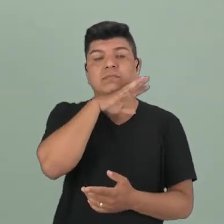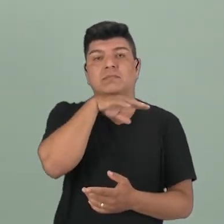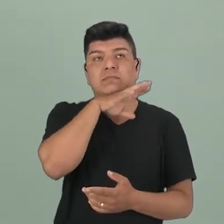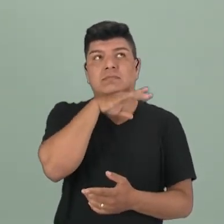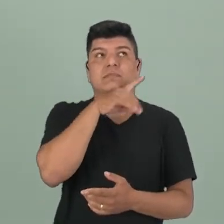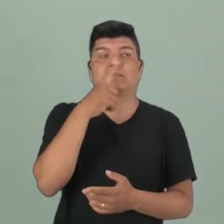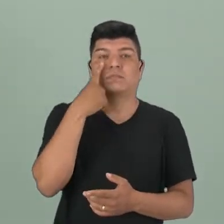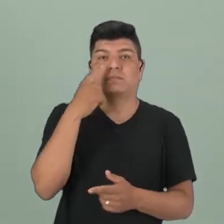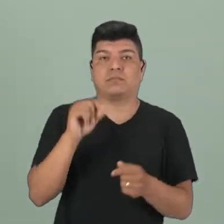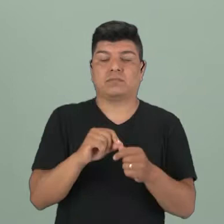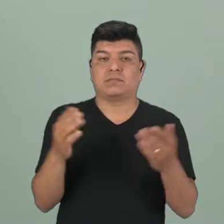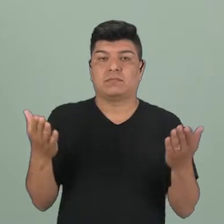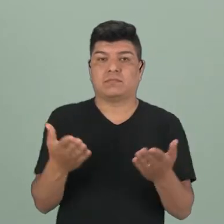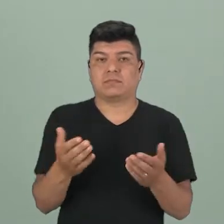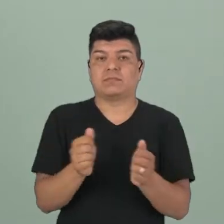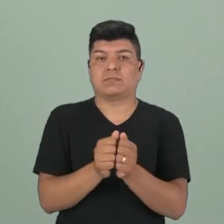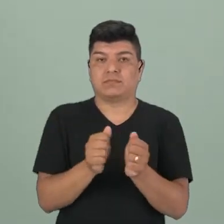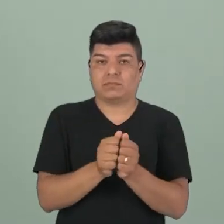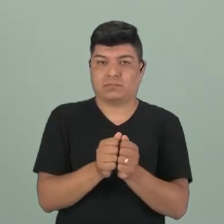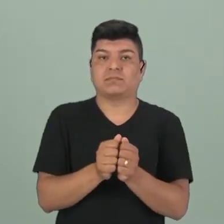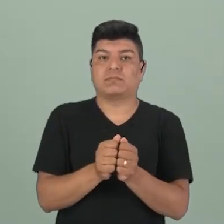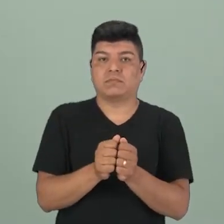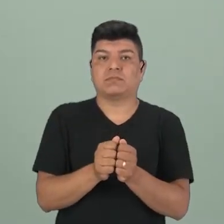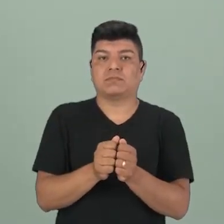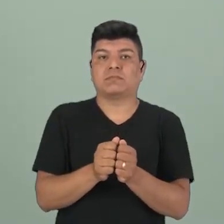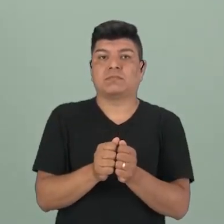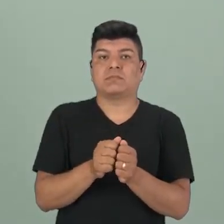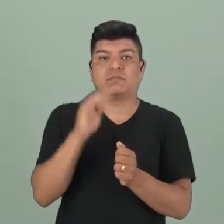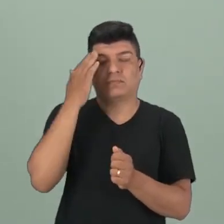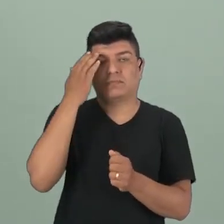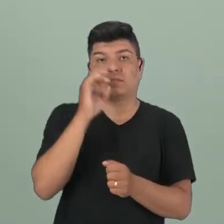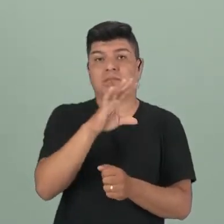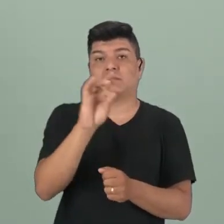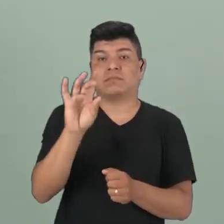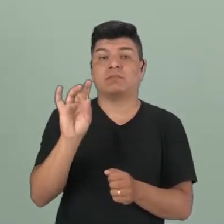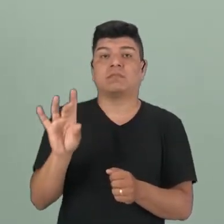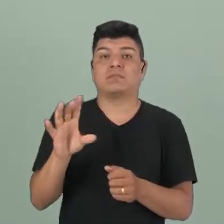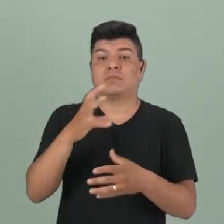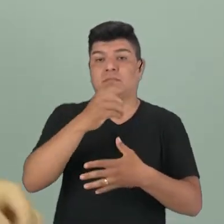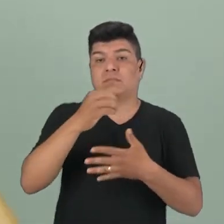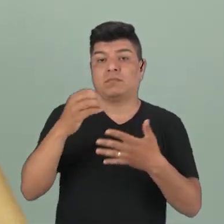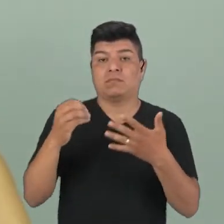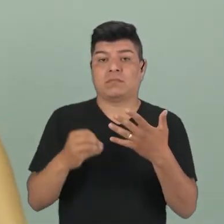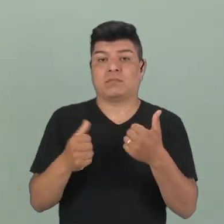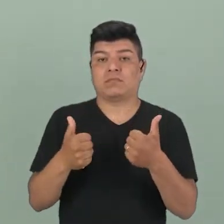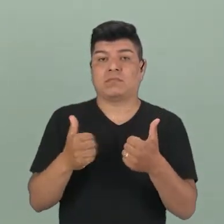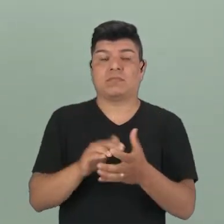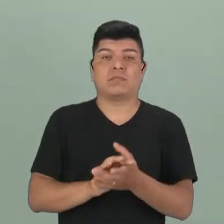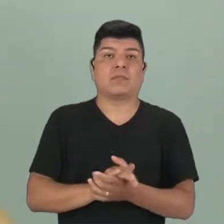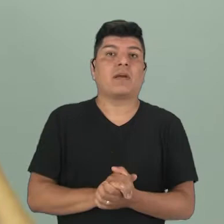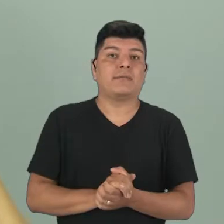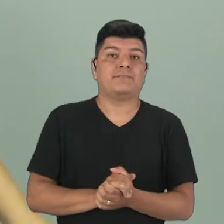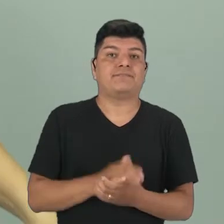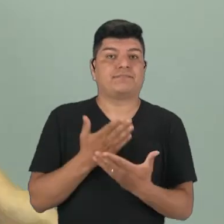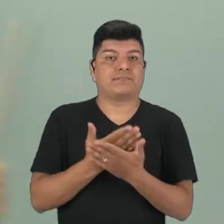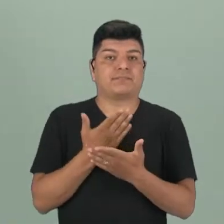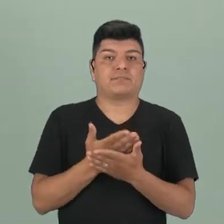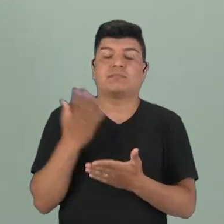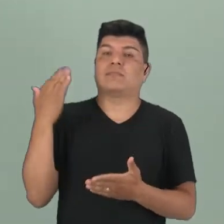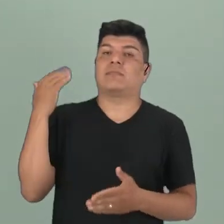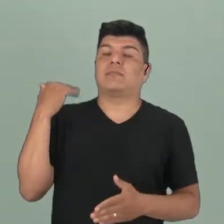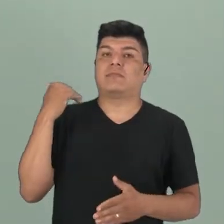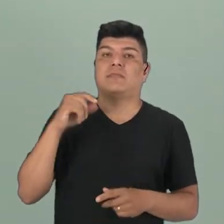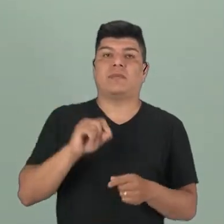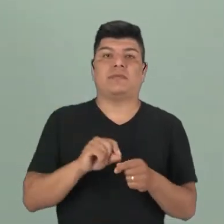tão a gente vai fazer as classificação juntos agora para a gente entender o que cada uma nessa cadeia alimentar não vou passar